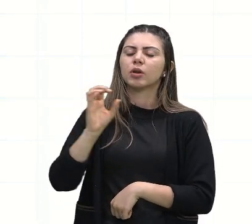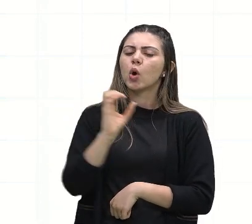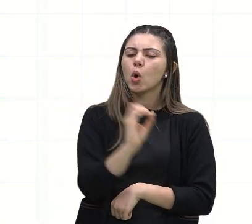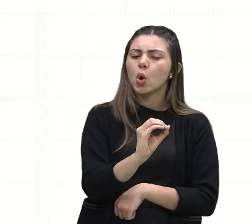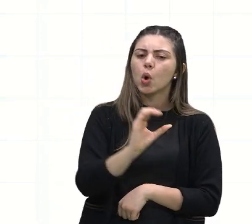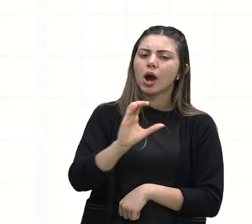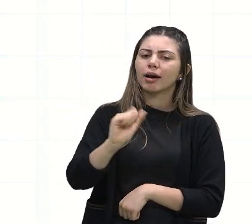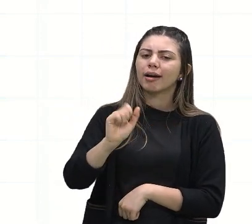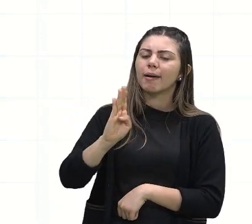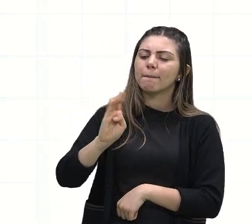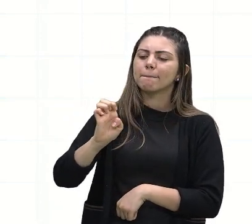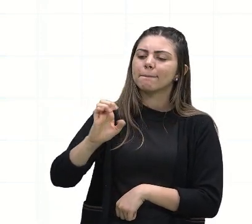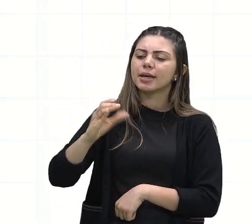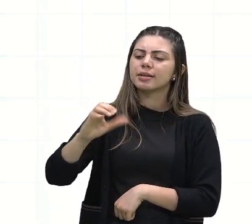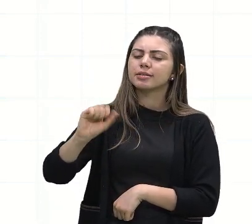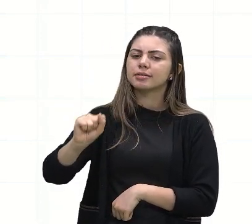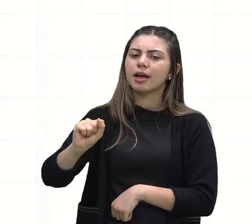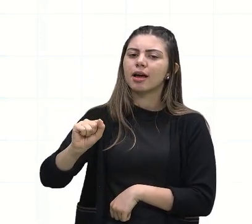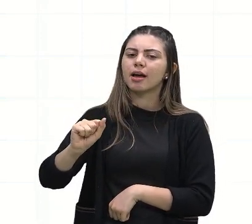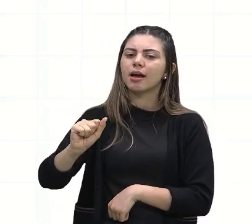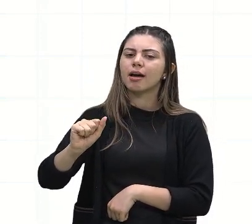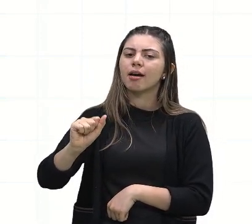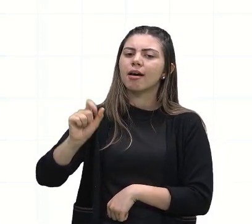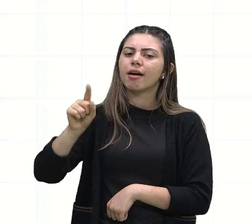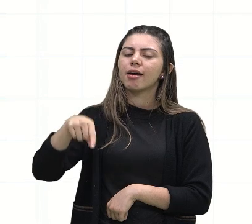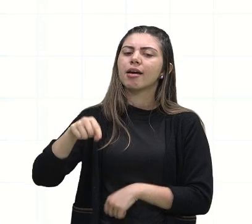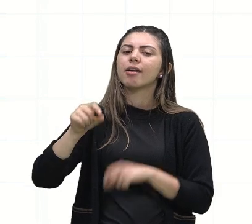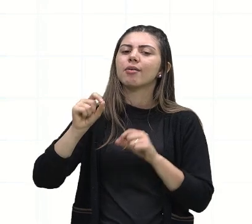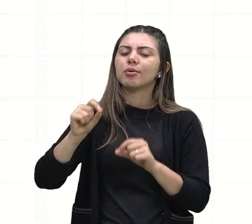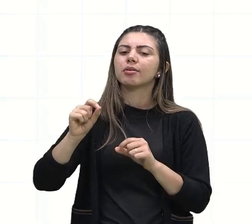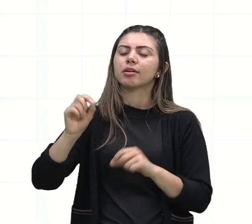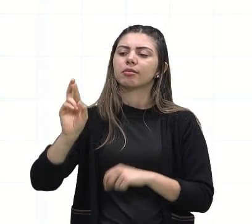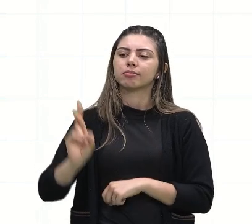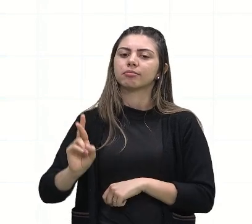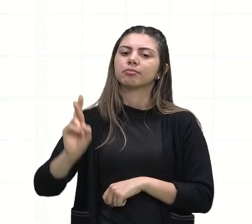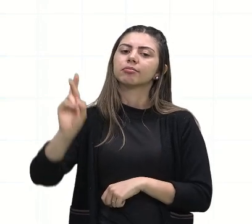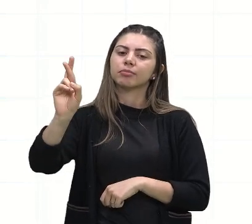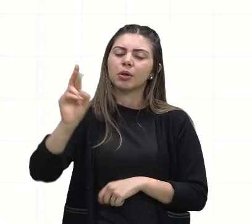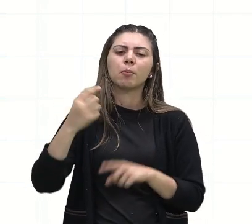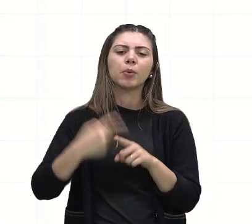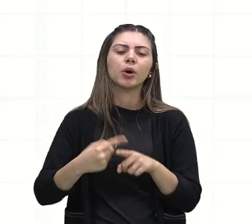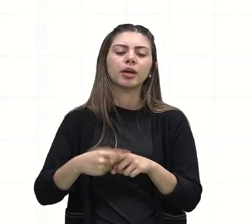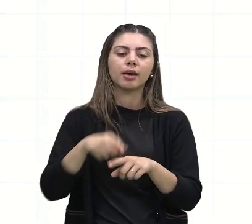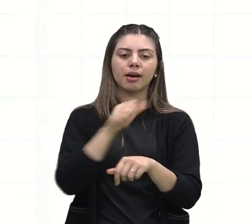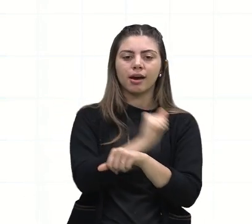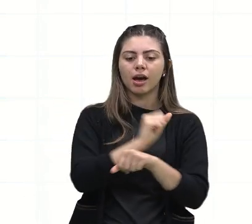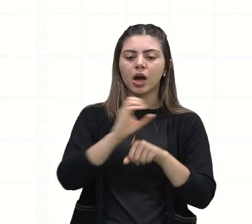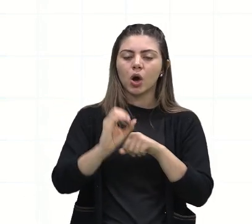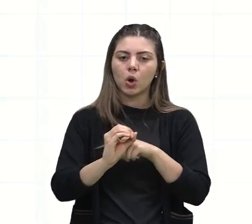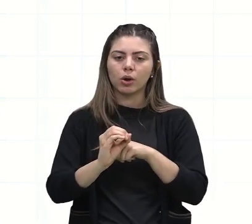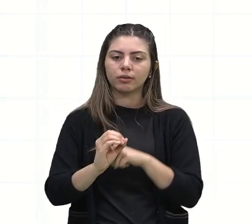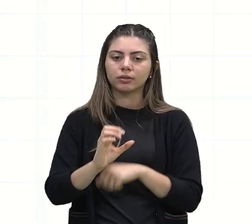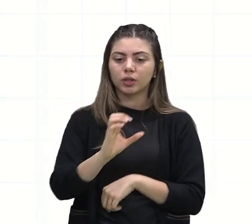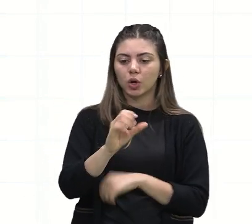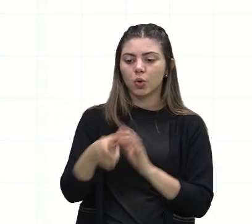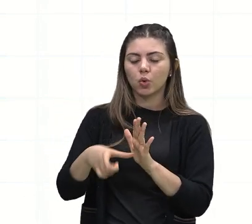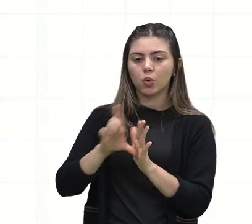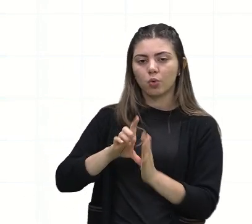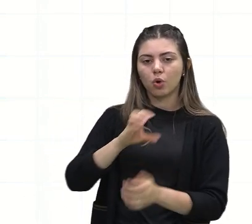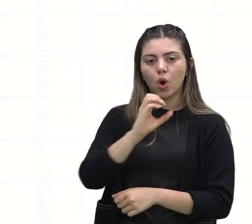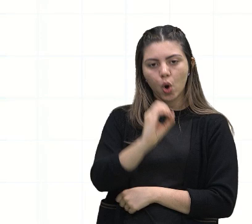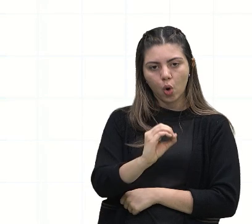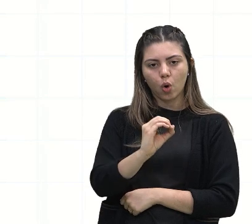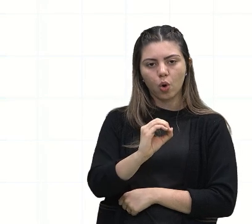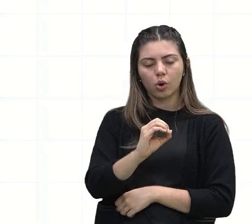outro significado, devido que o artigo o que está antecedendo a palavra cabeça, que no caso aqui já vai significar outra coisa,